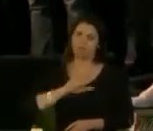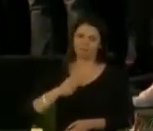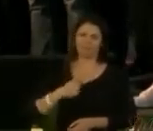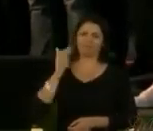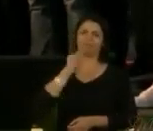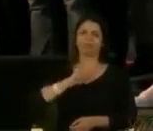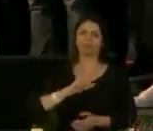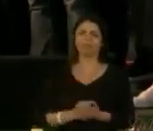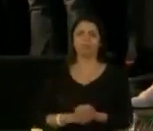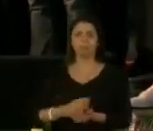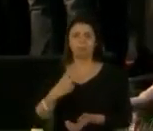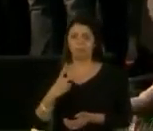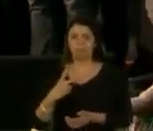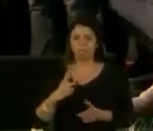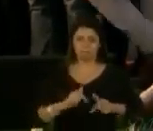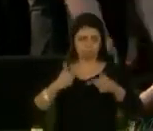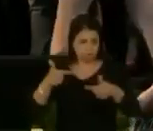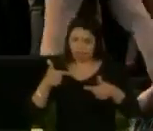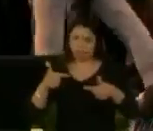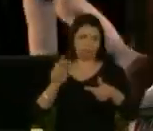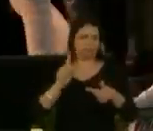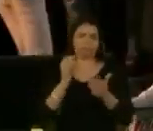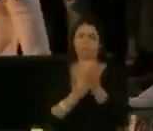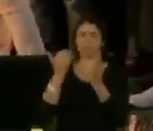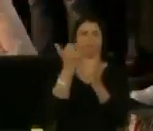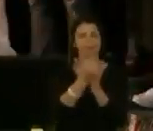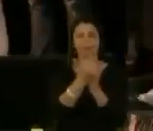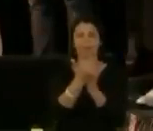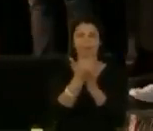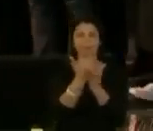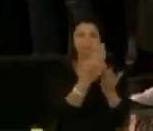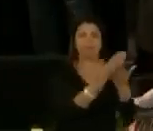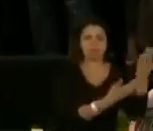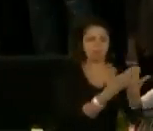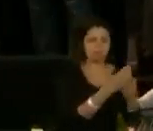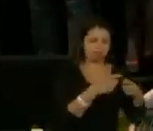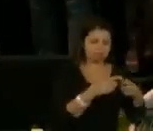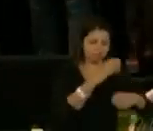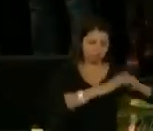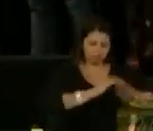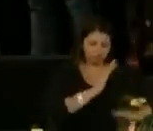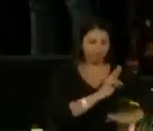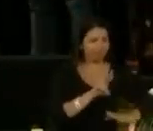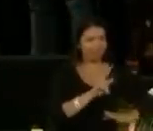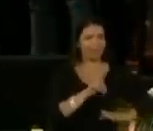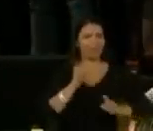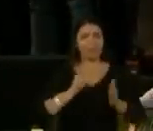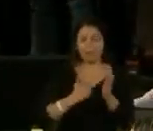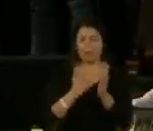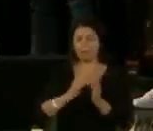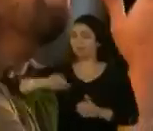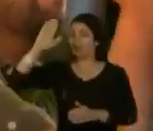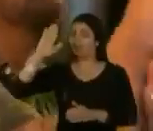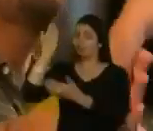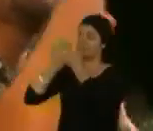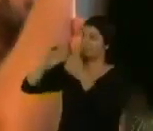é mais do que sorte. É mais do que as mãos hábeis daqueles que me operaram. É a mão de Deus operando em